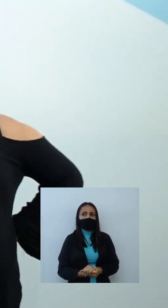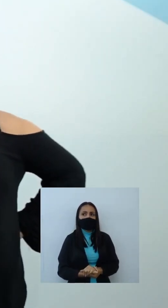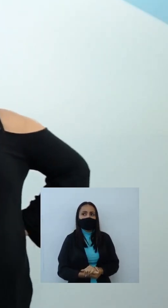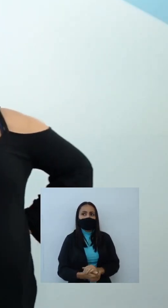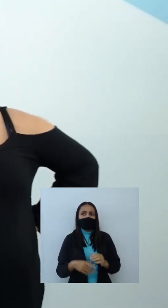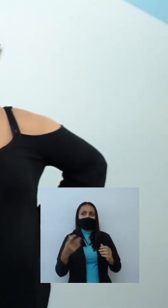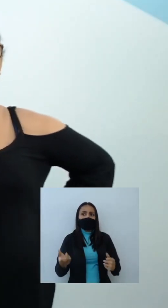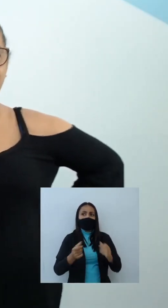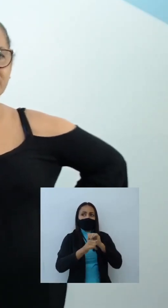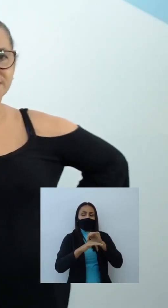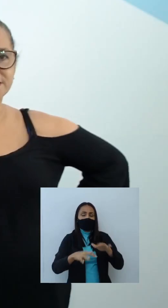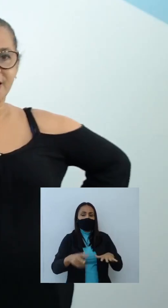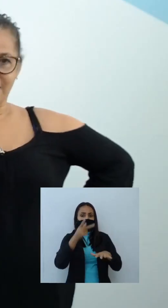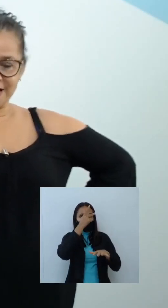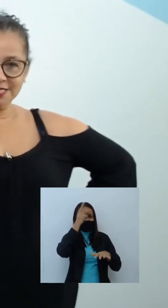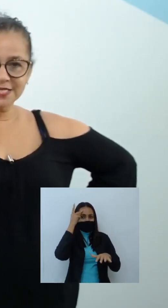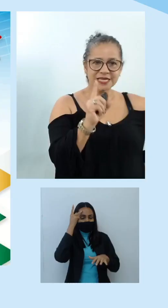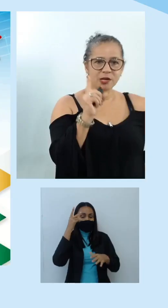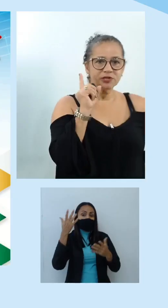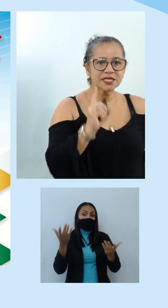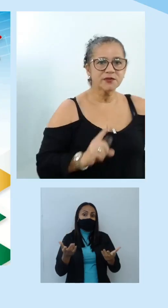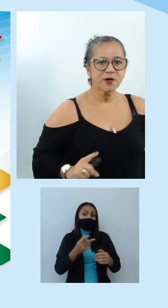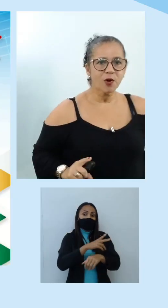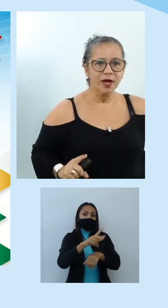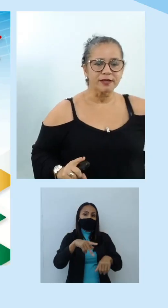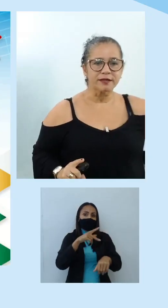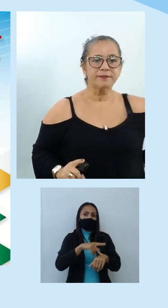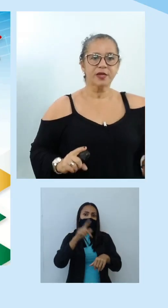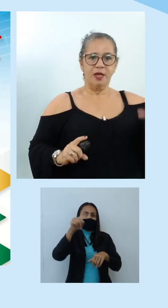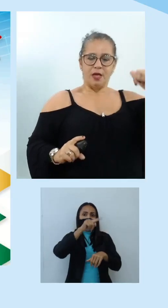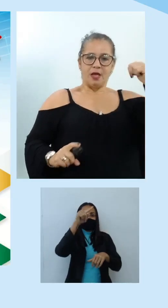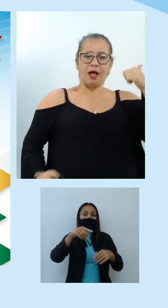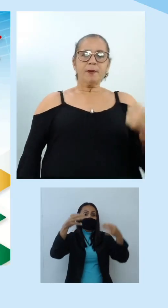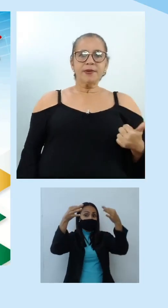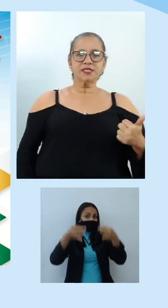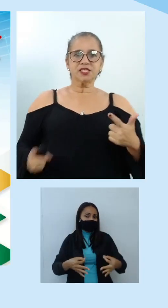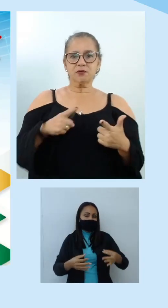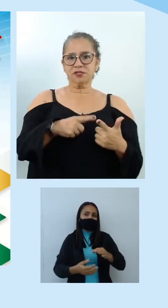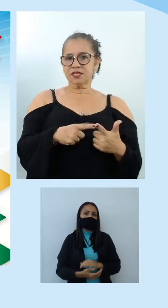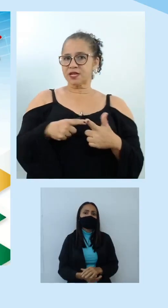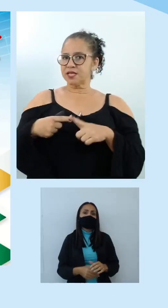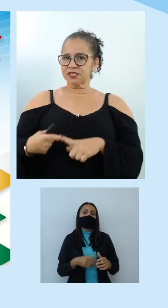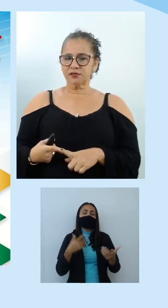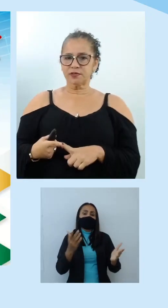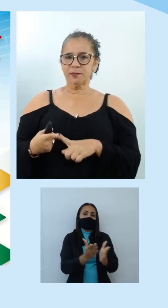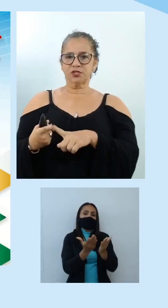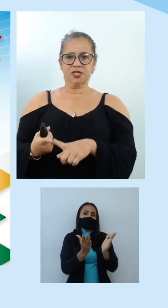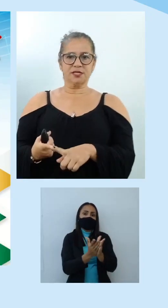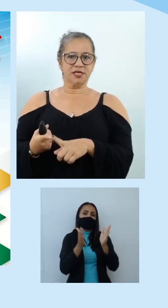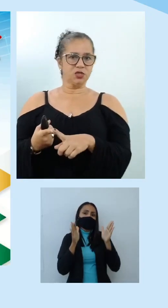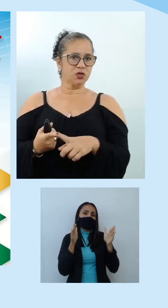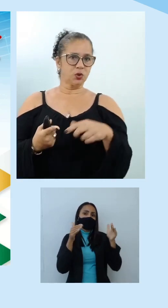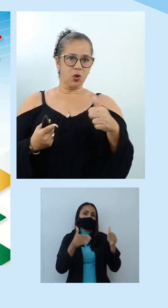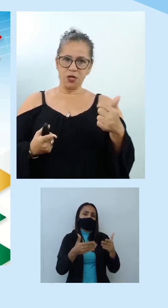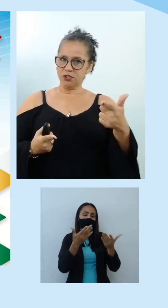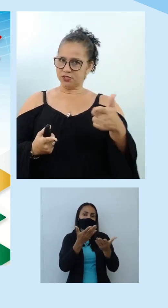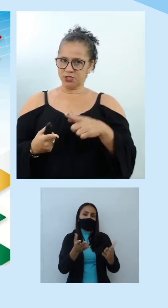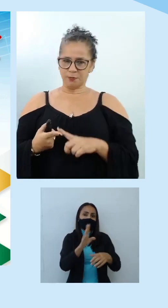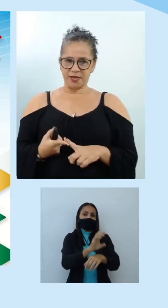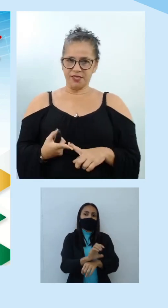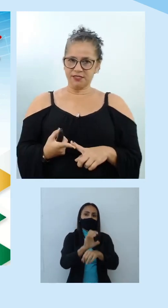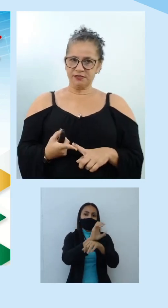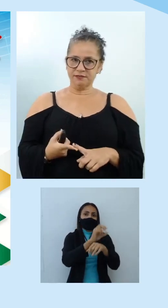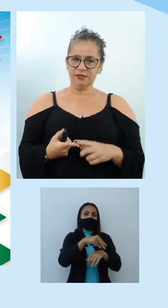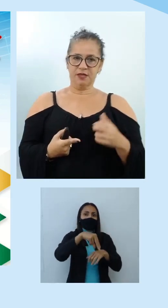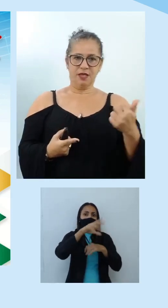e distribuição de pessoas em situação de pobreza no país. Assinale a alternativa correta. A pobreza está concentrada exclusivamente no estado da região norte e nordeste